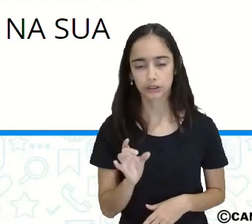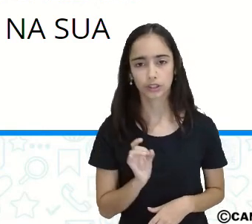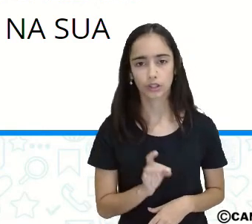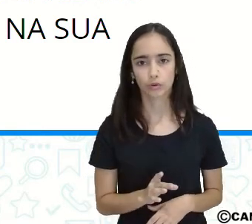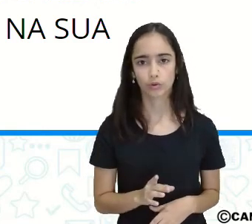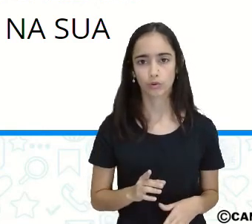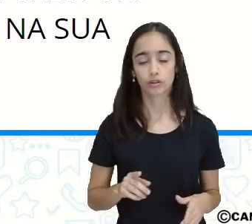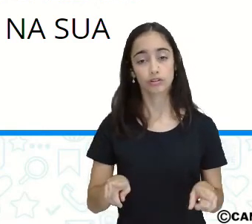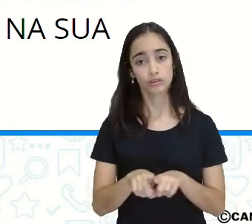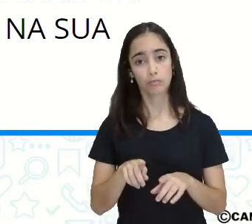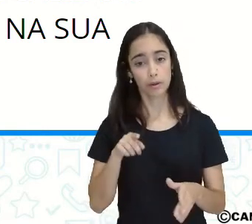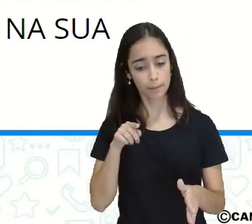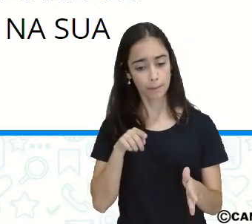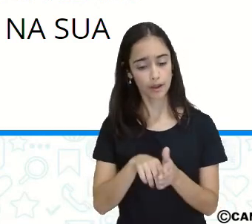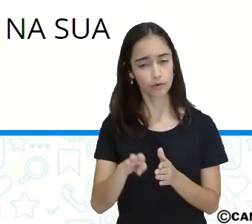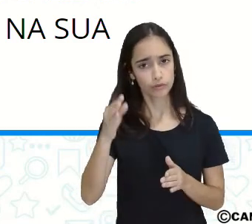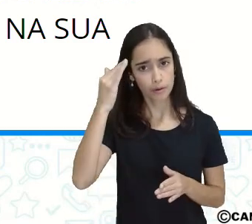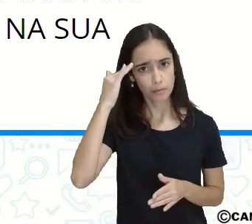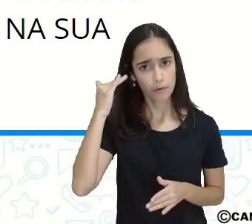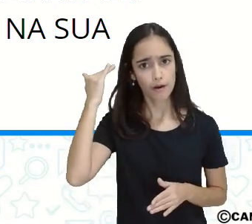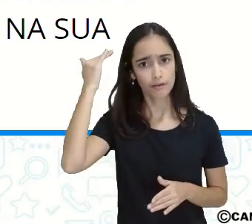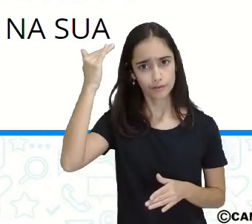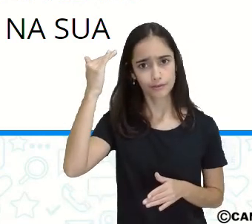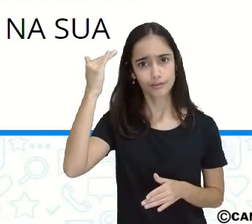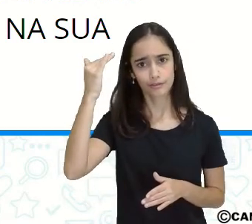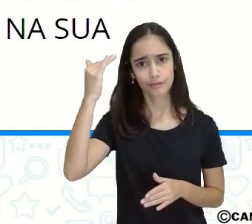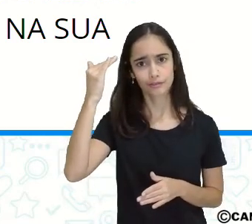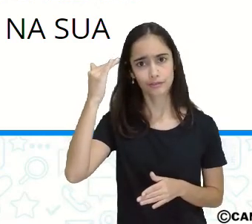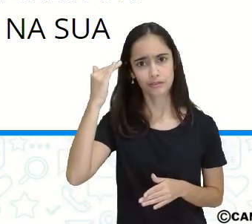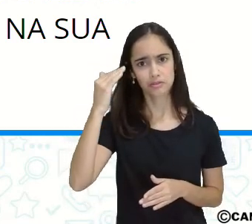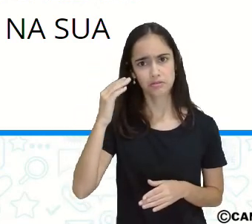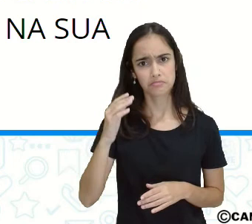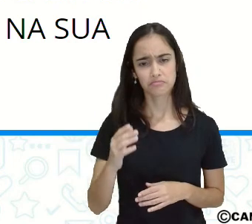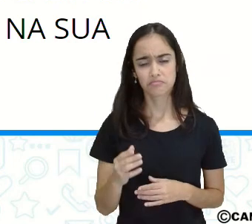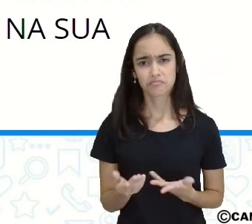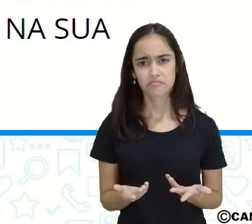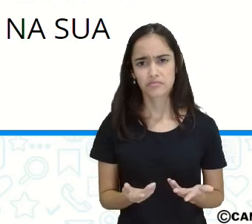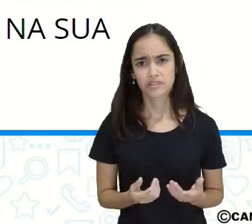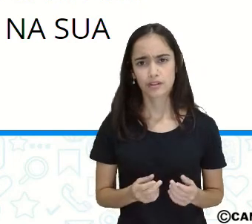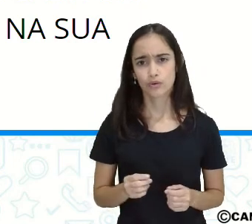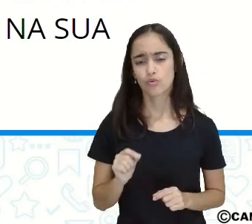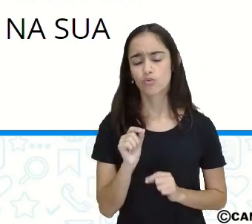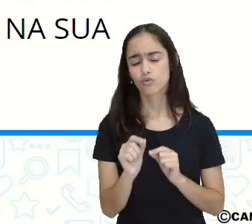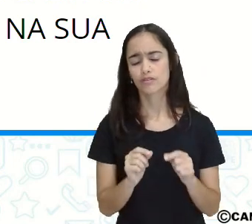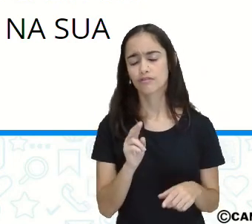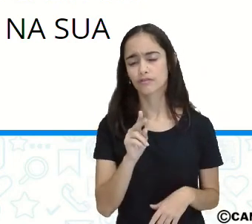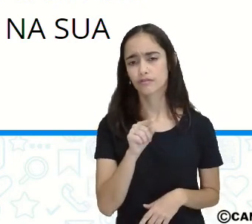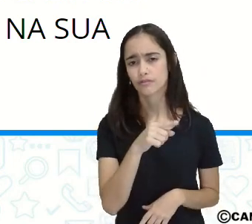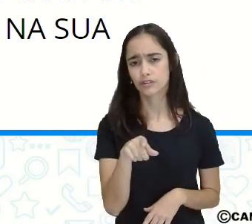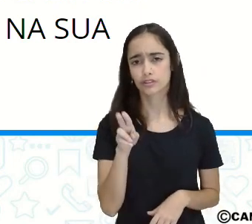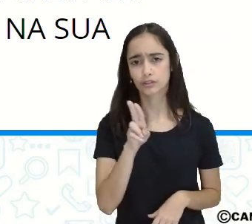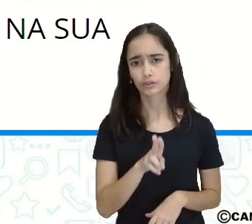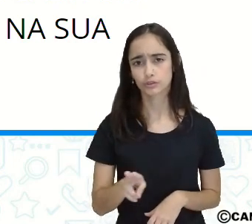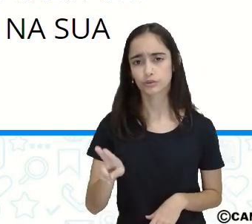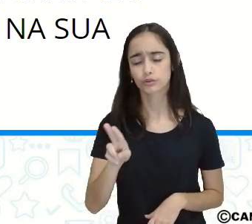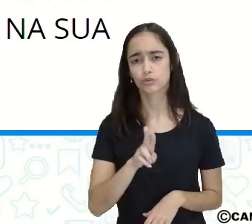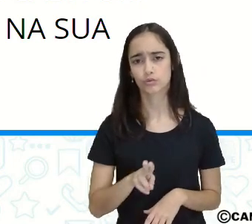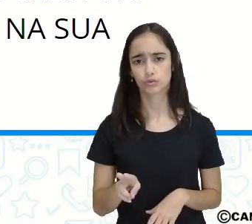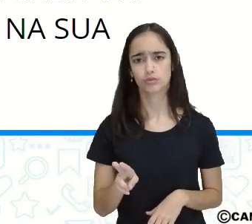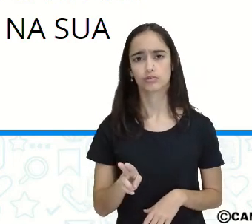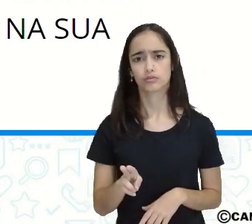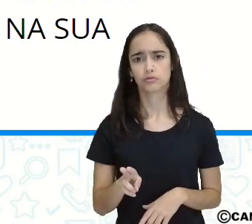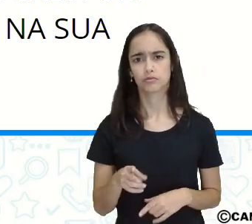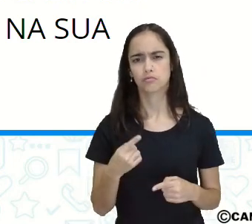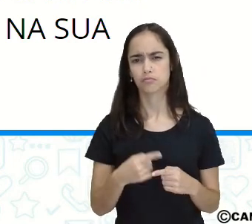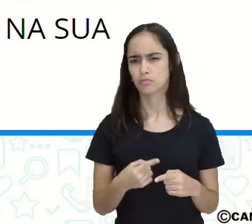para o adulto que lhe ajudou, pergunta para que vocês, o que vocês usam para medir, né? Para que